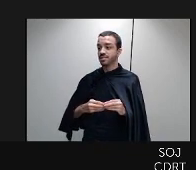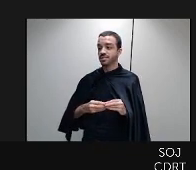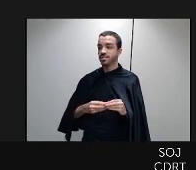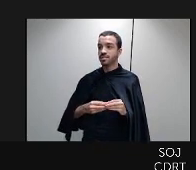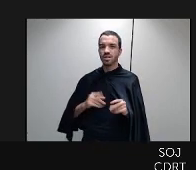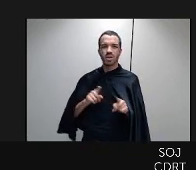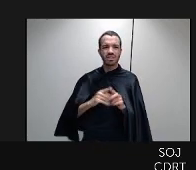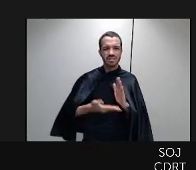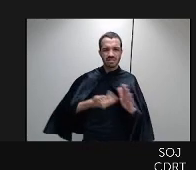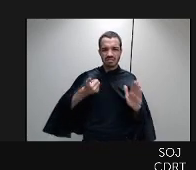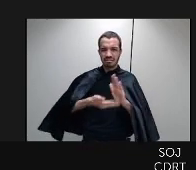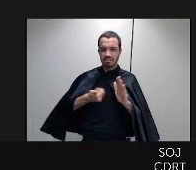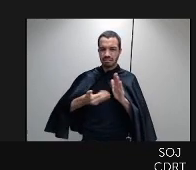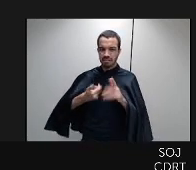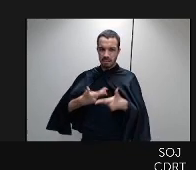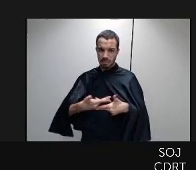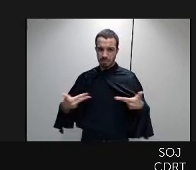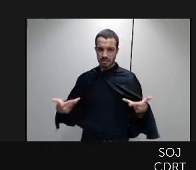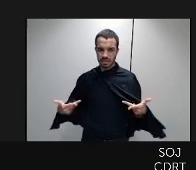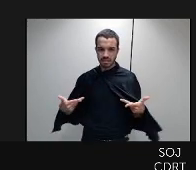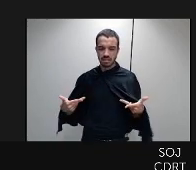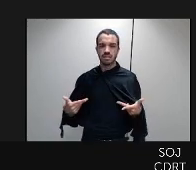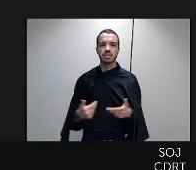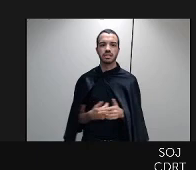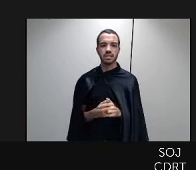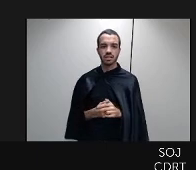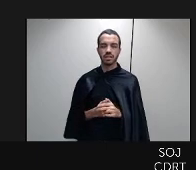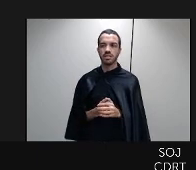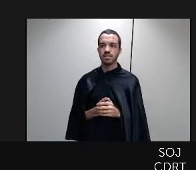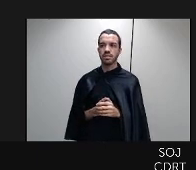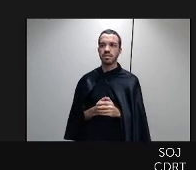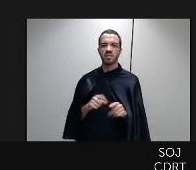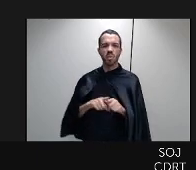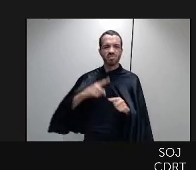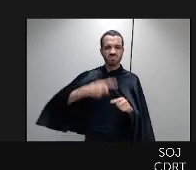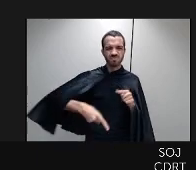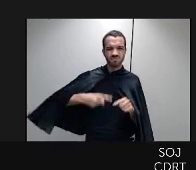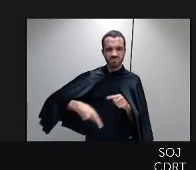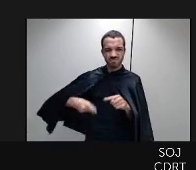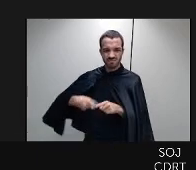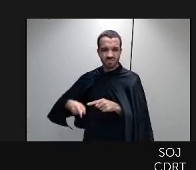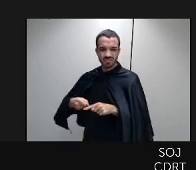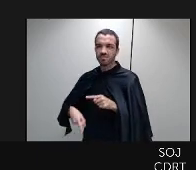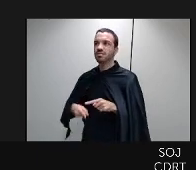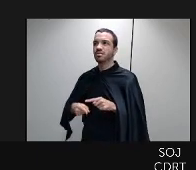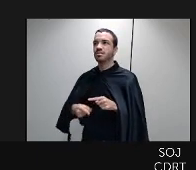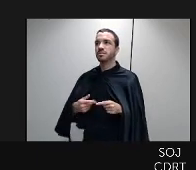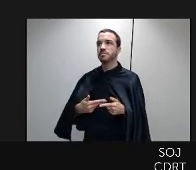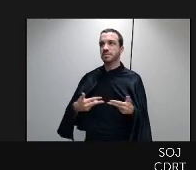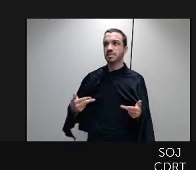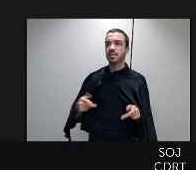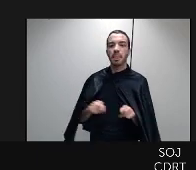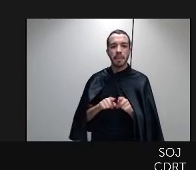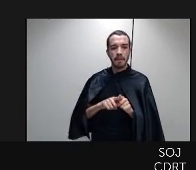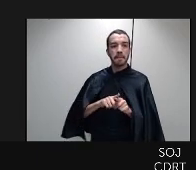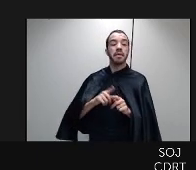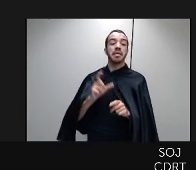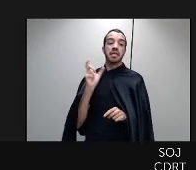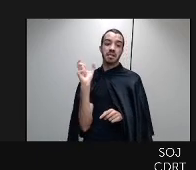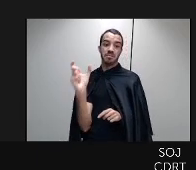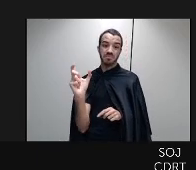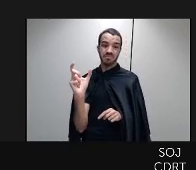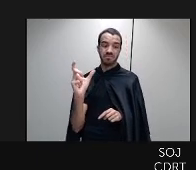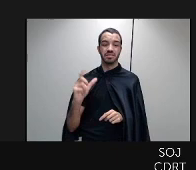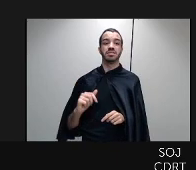do prêmio experimentar e se houver constrição está aberta via da habilitação do crédito no vício